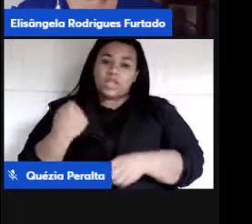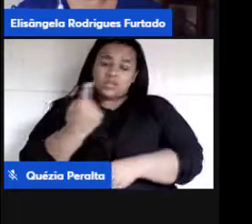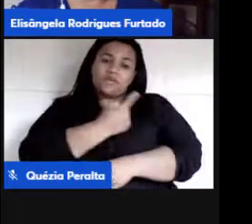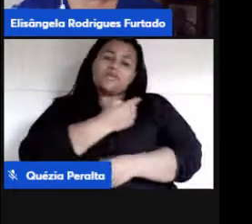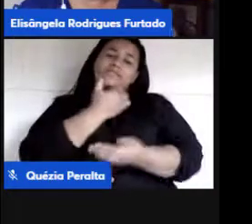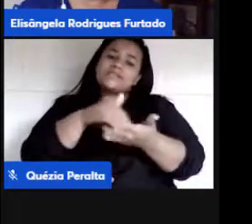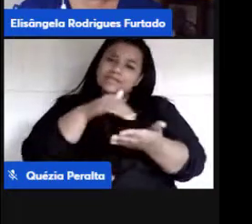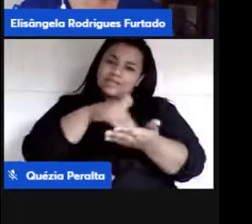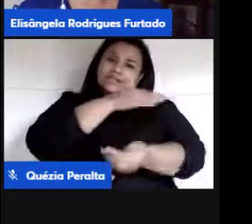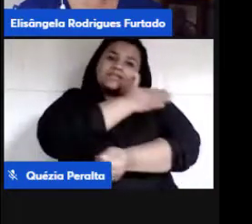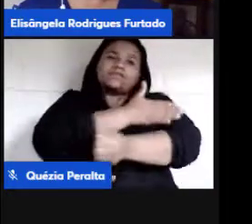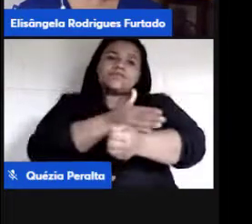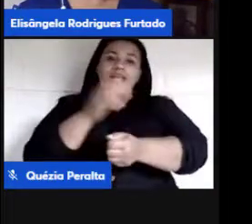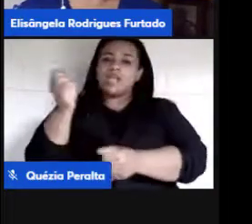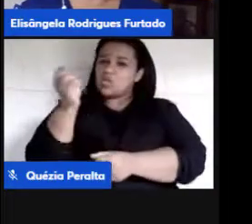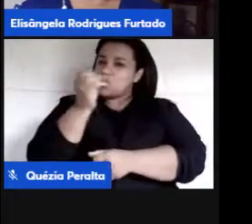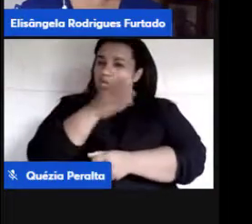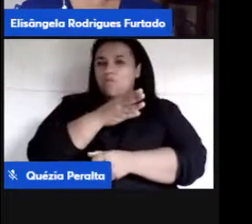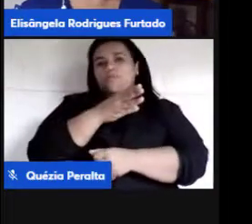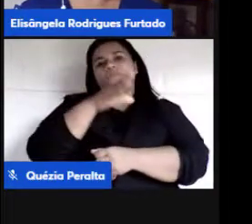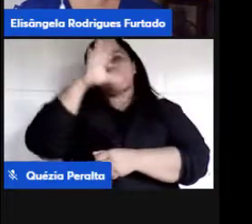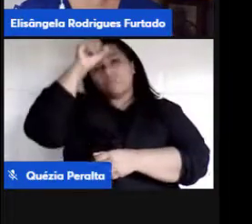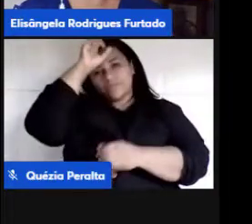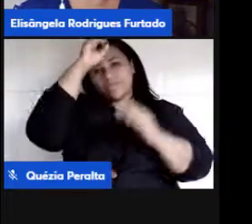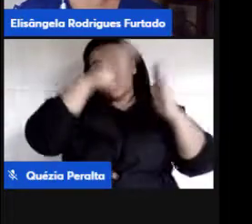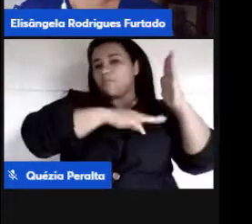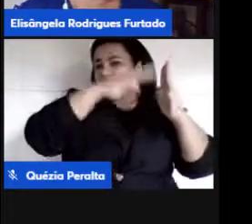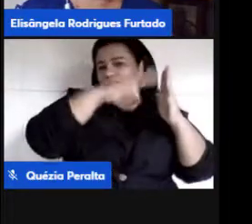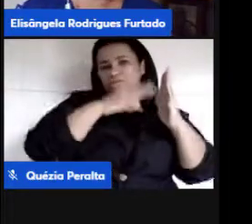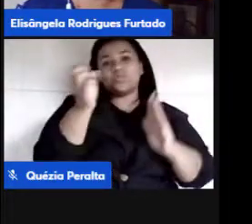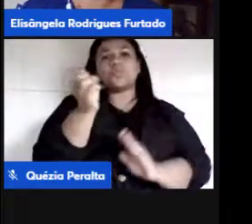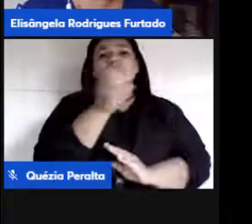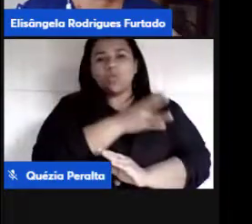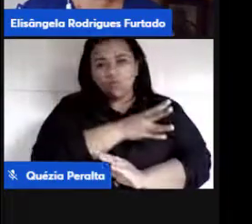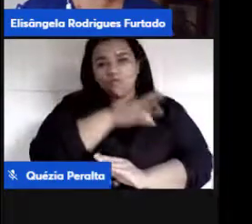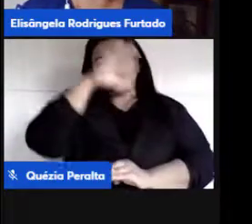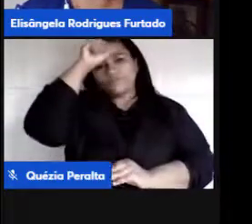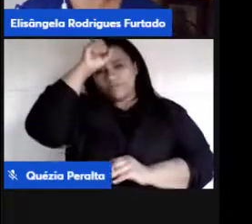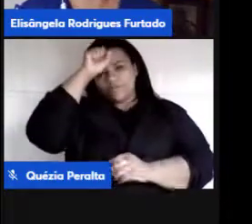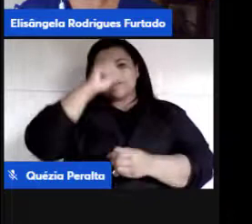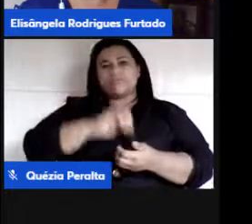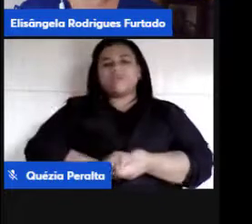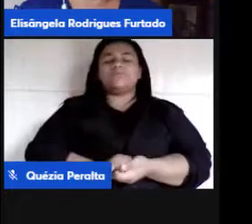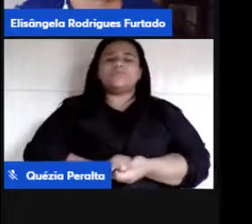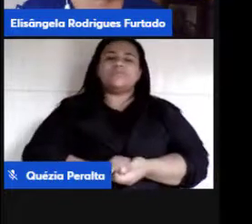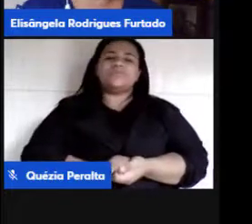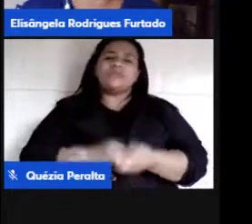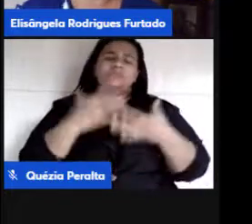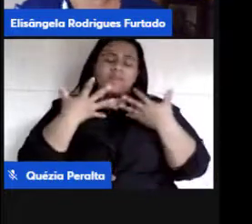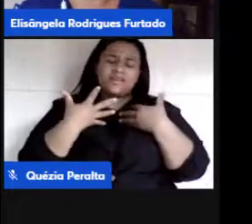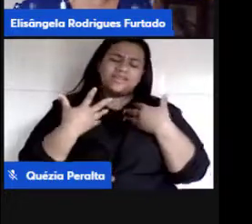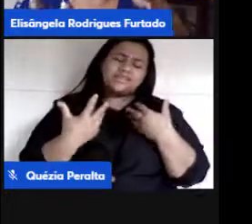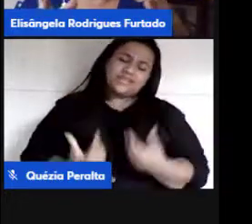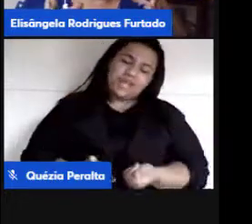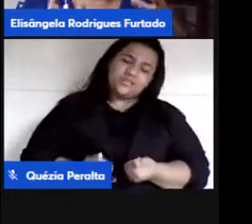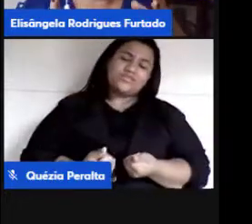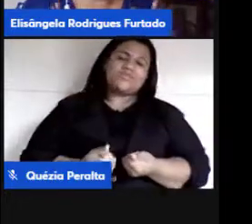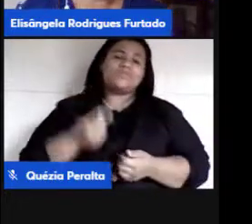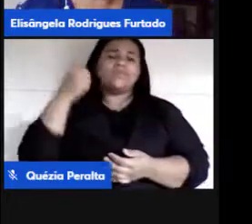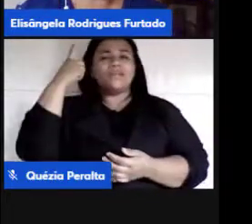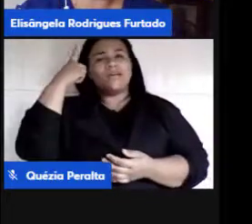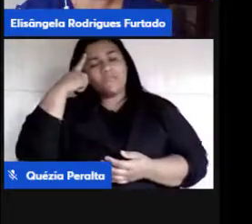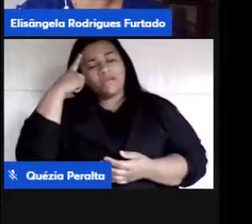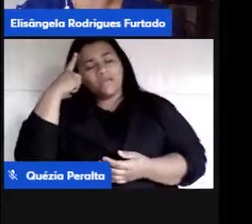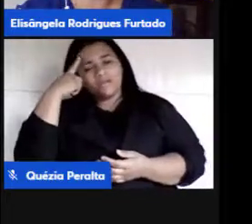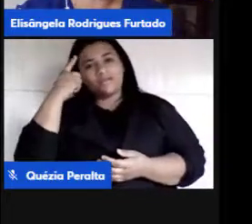sabe? Isso causa, a gente sabe que às vezes um desgaste físico, mental, porque a gente já